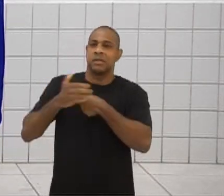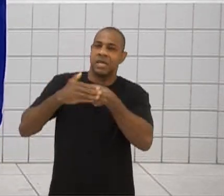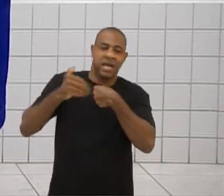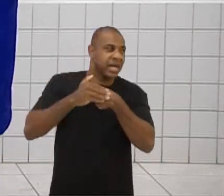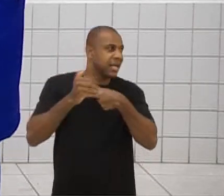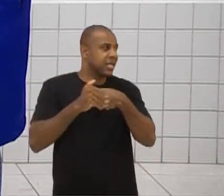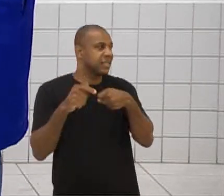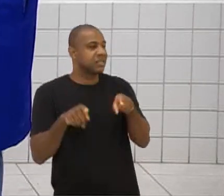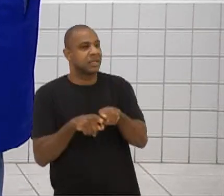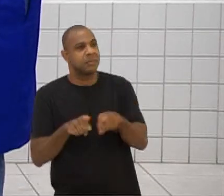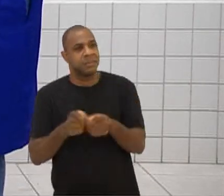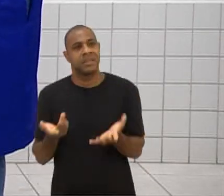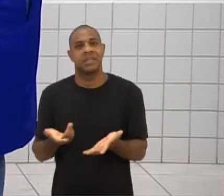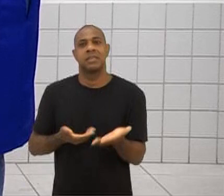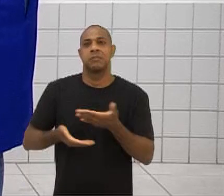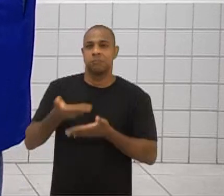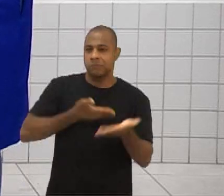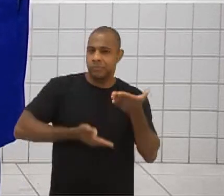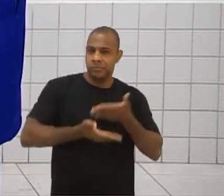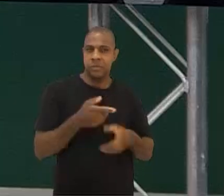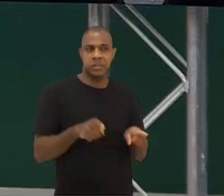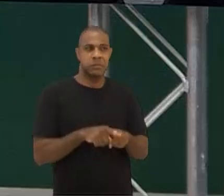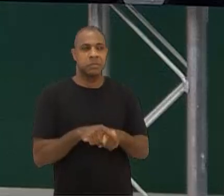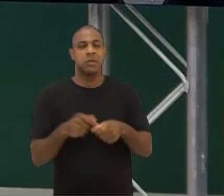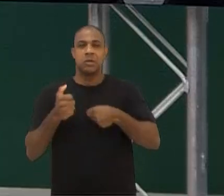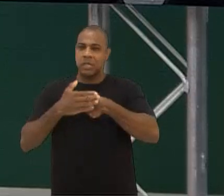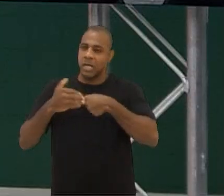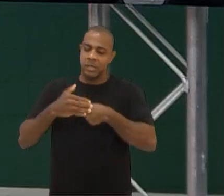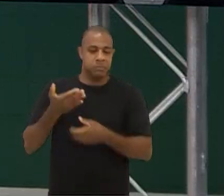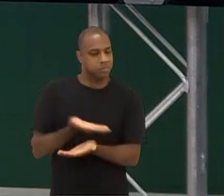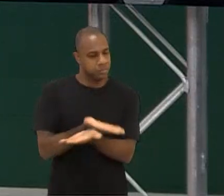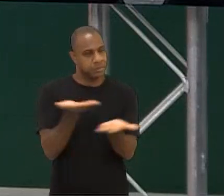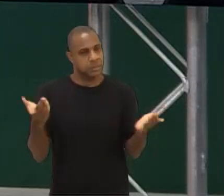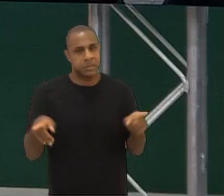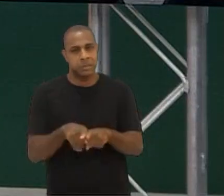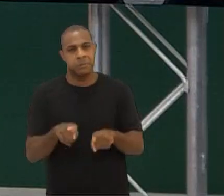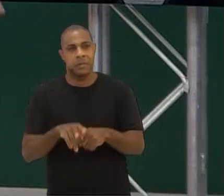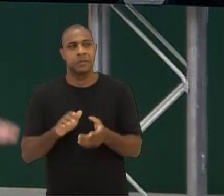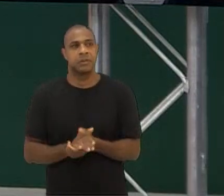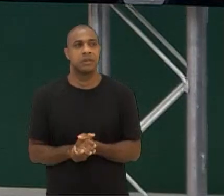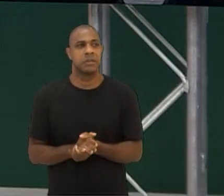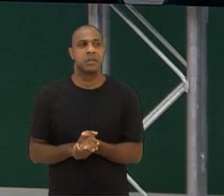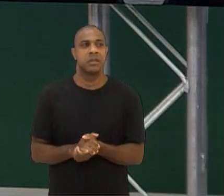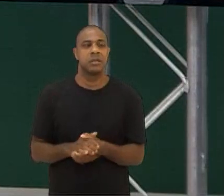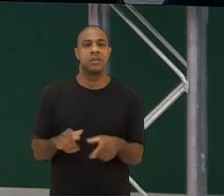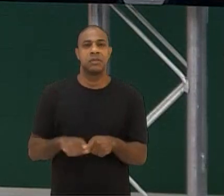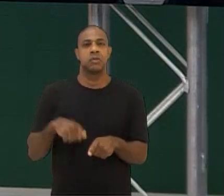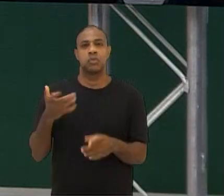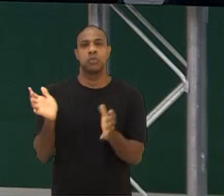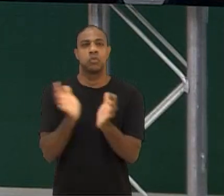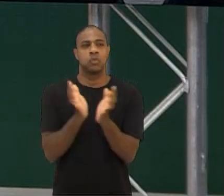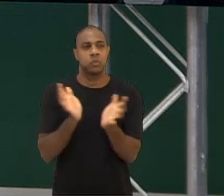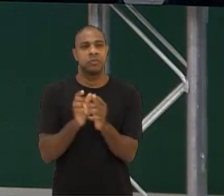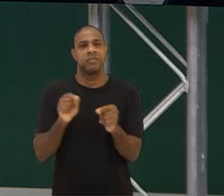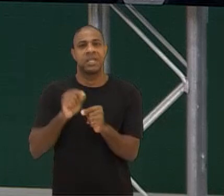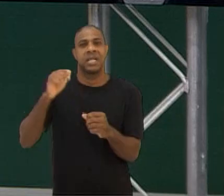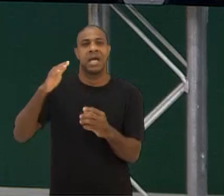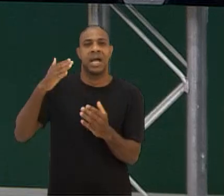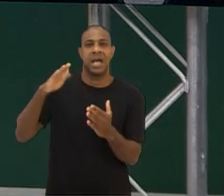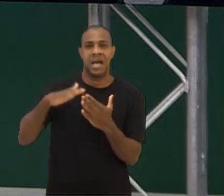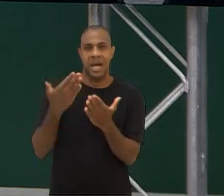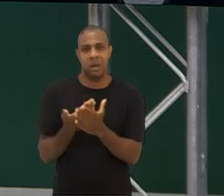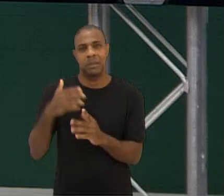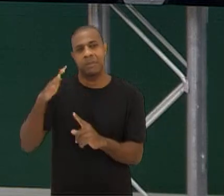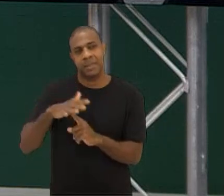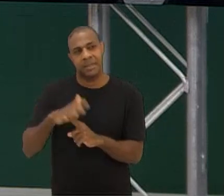vocês e mandar para os professores todo o carinho que vocês estão tendo com eles, o pessoal aqui de toda a equipe que faz o Aula Paraná, para que